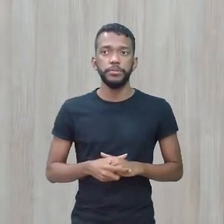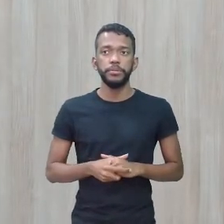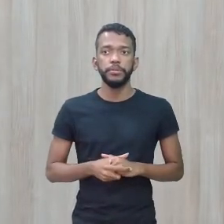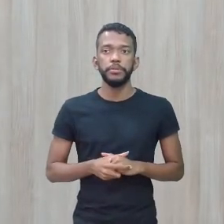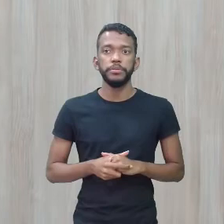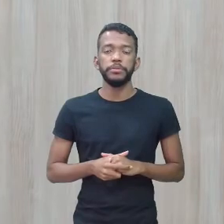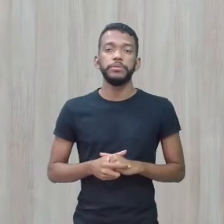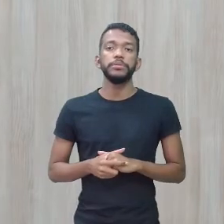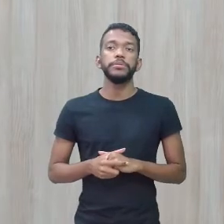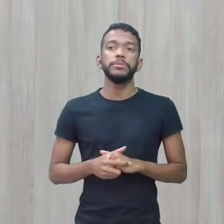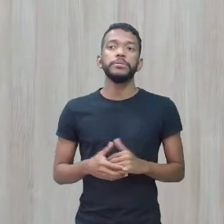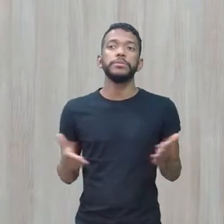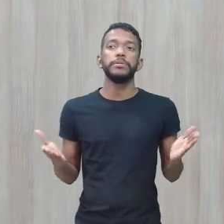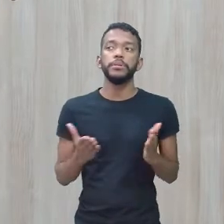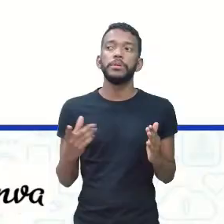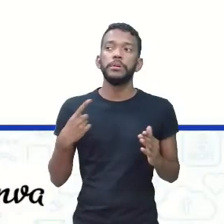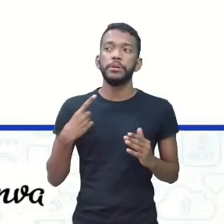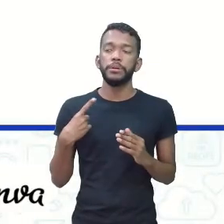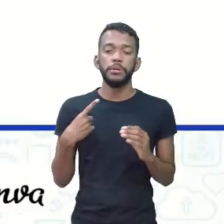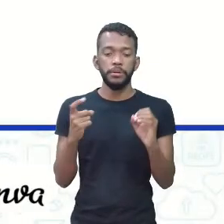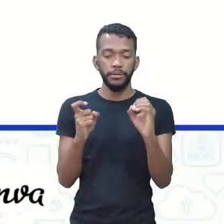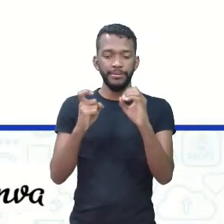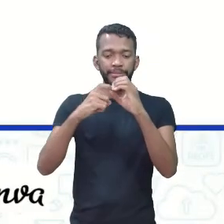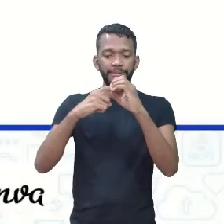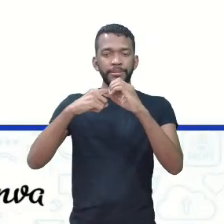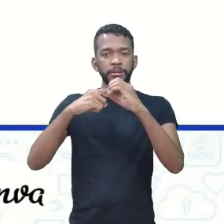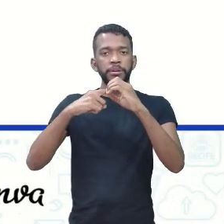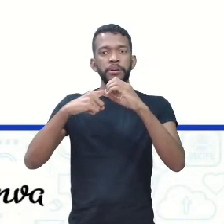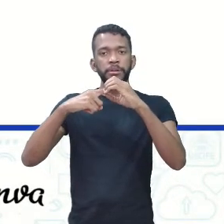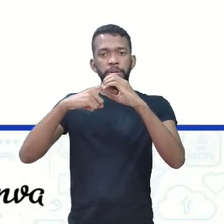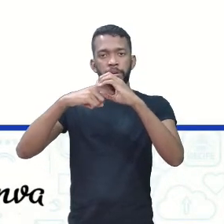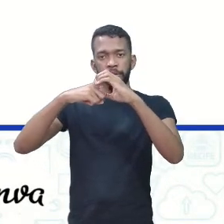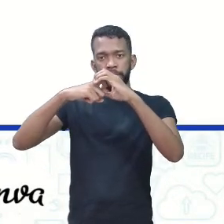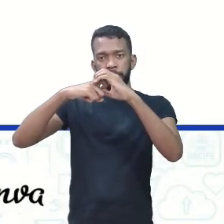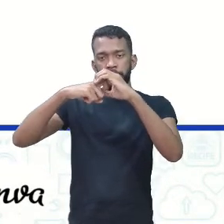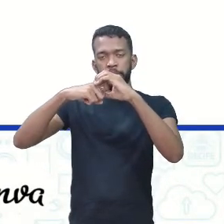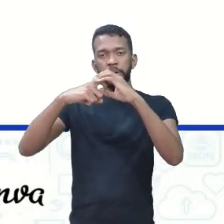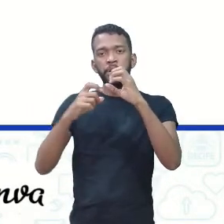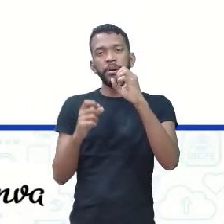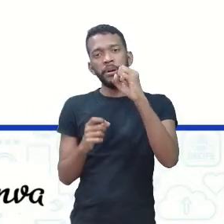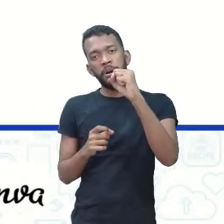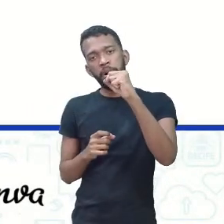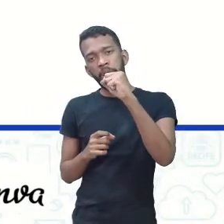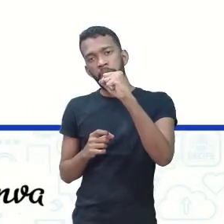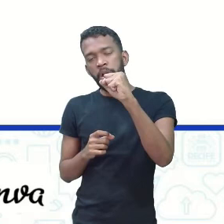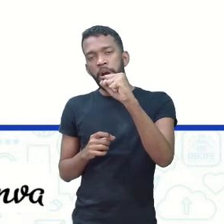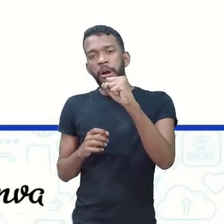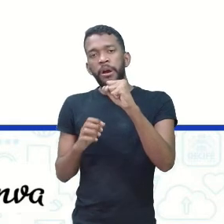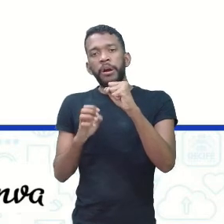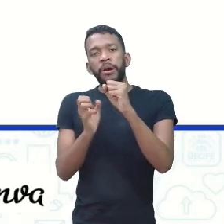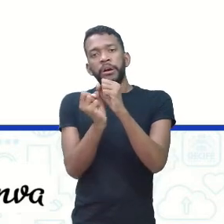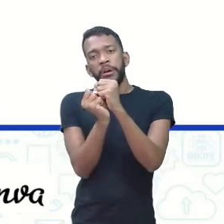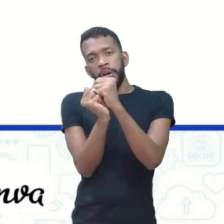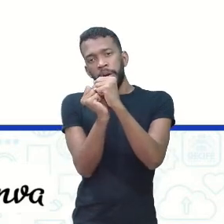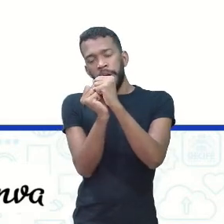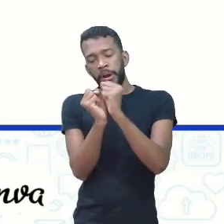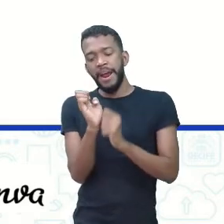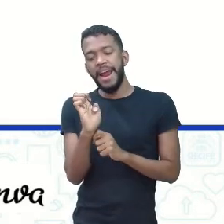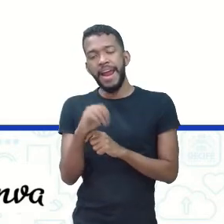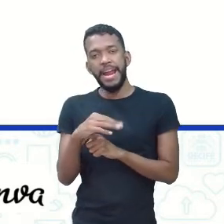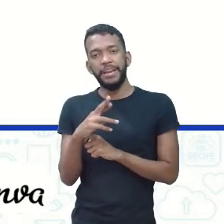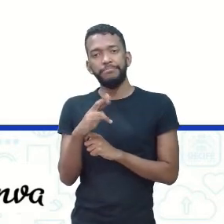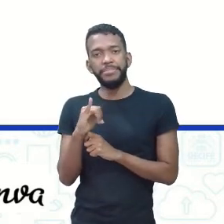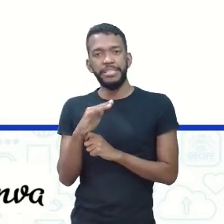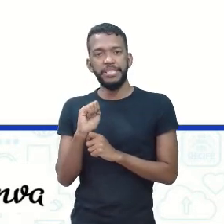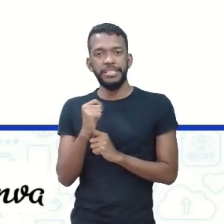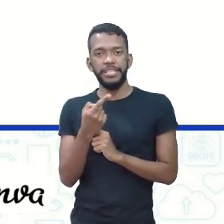O embrião, então o embrião é a primeira fase, né, do embrião, depois que ocorre a fecundação, encontro do óvulo